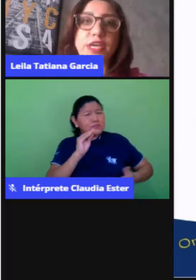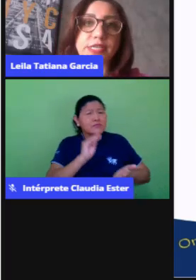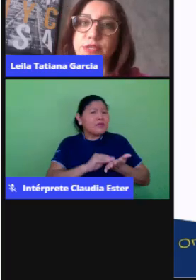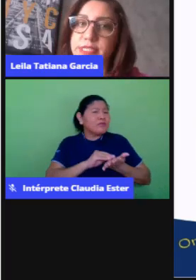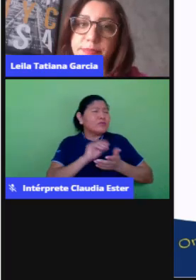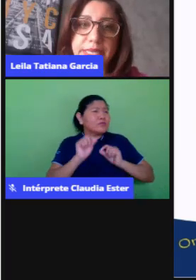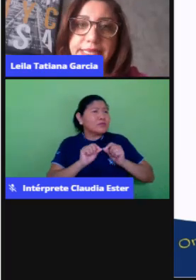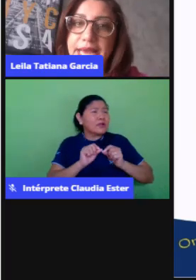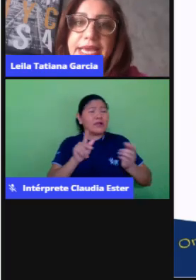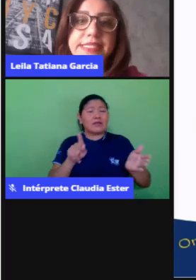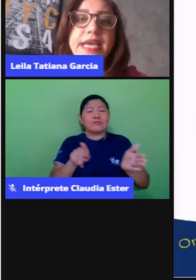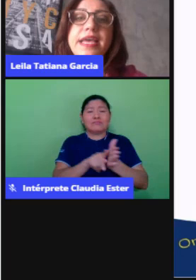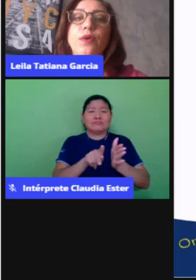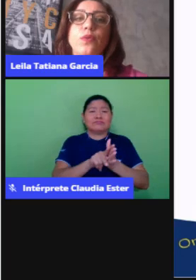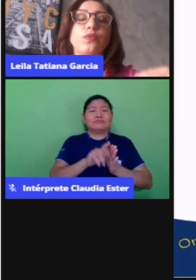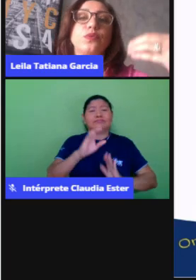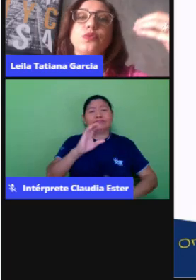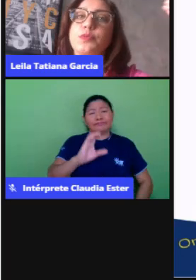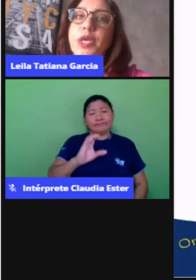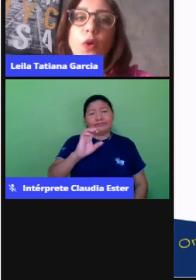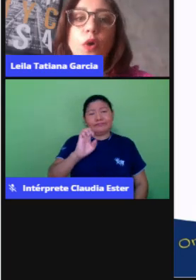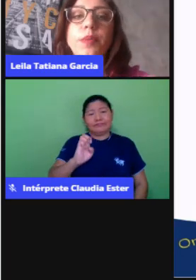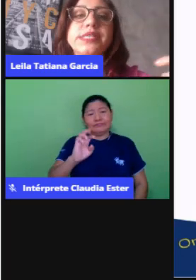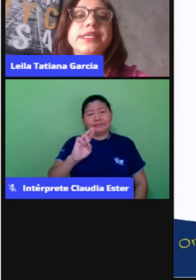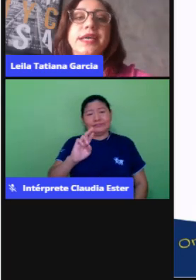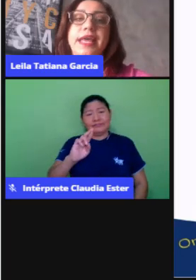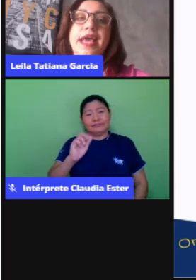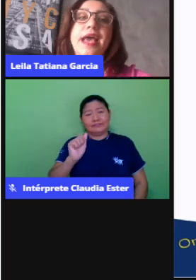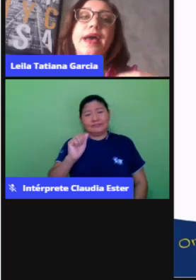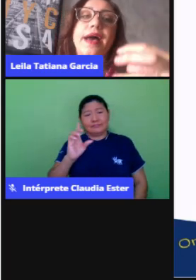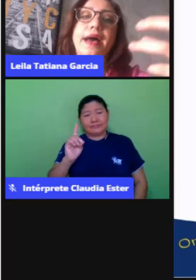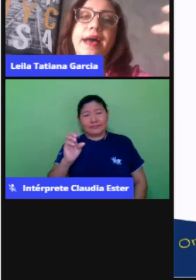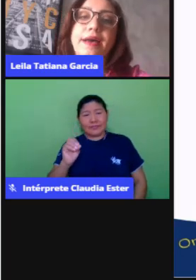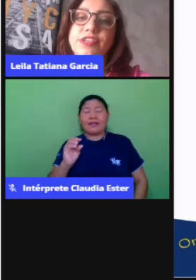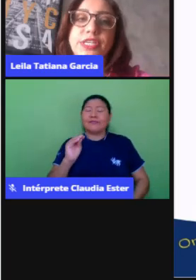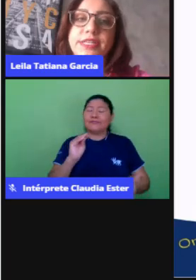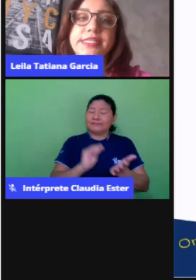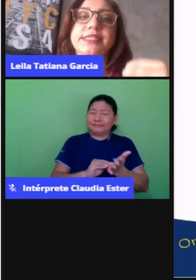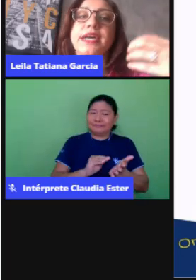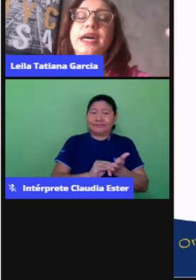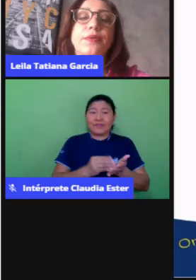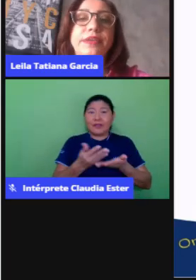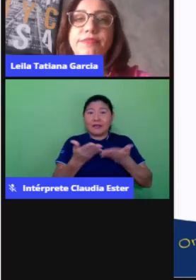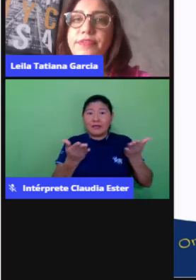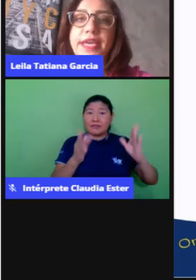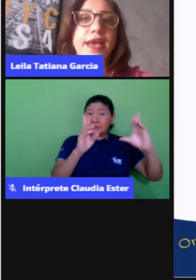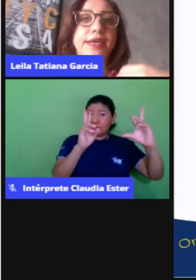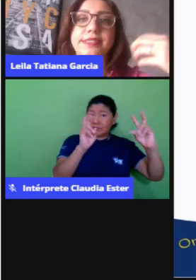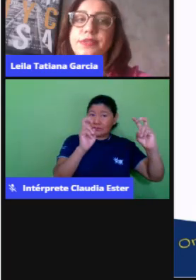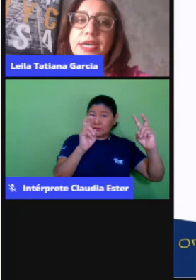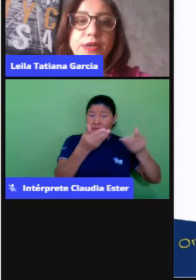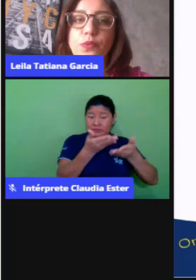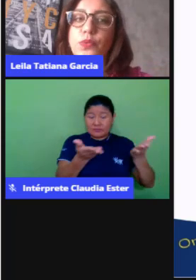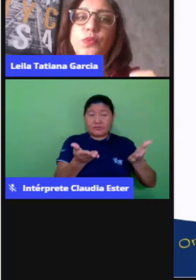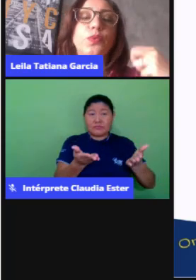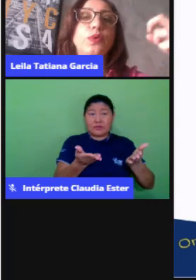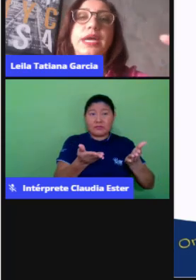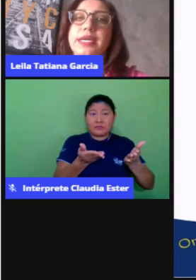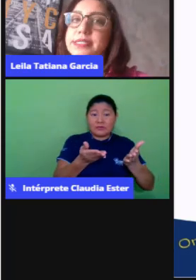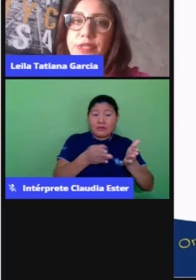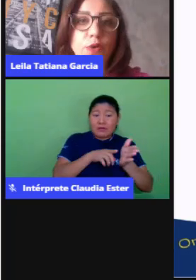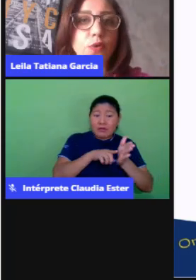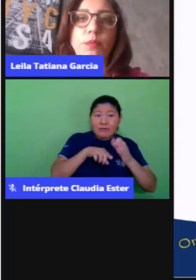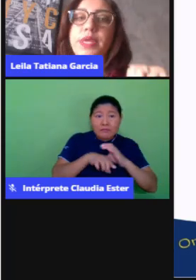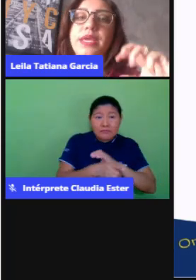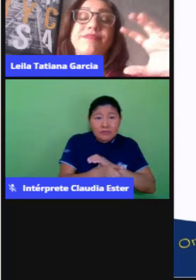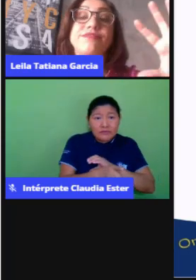pode discutir questões ambientais, os biomas, né, a vegetação, enfim, a questão da